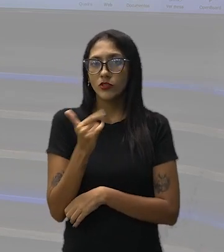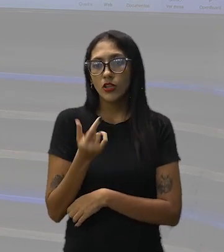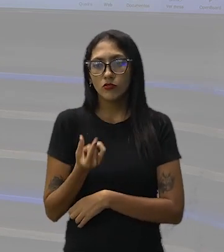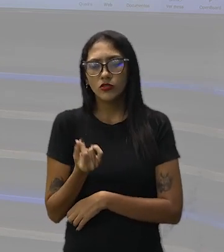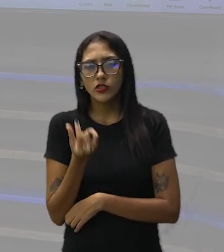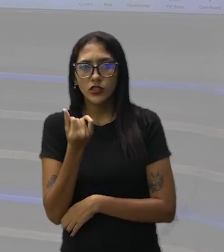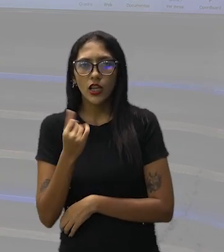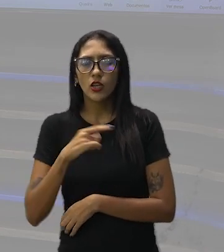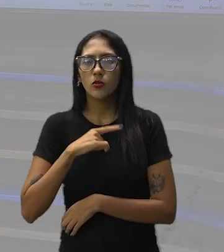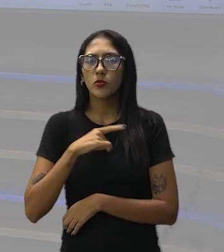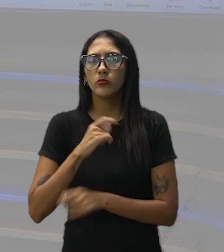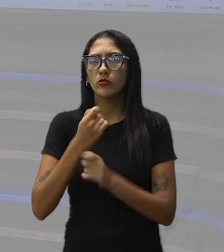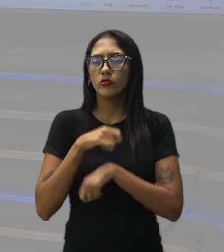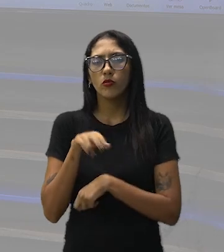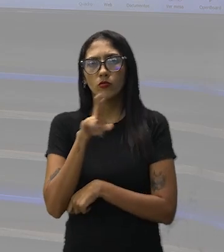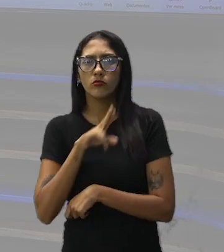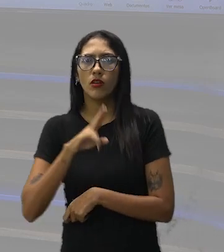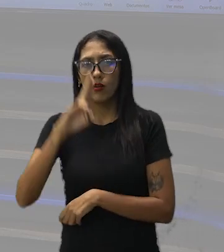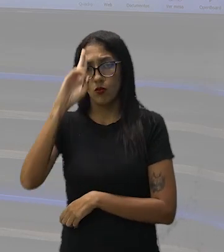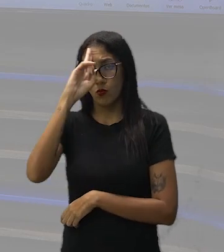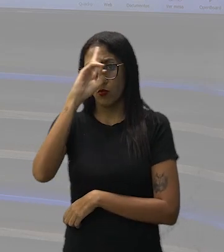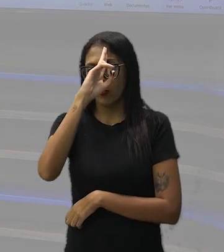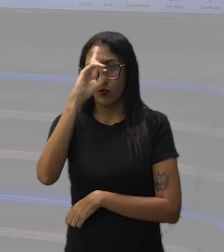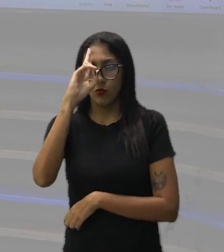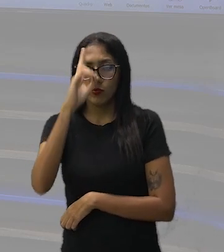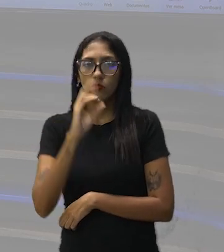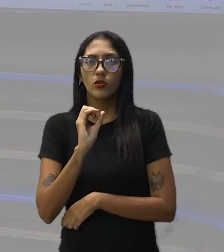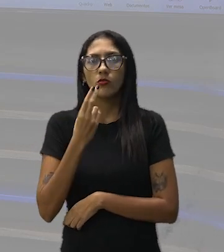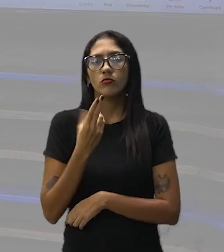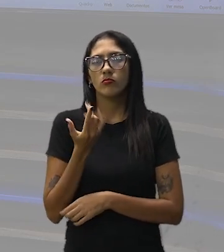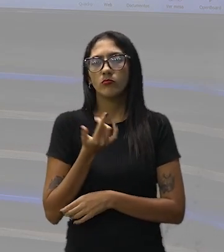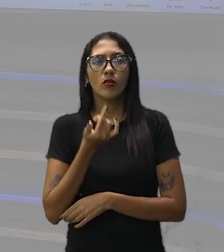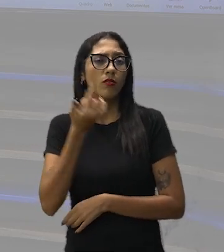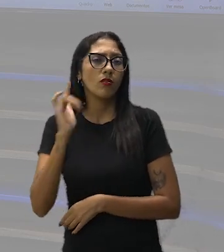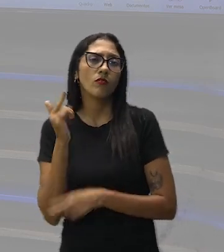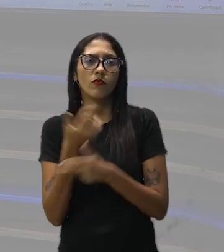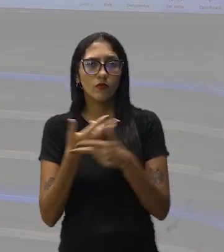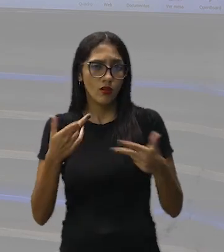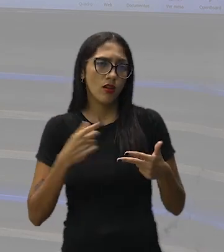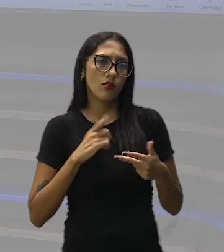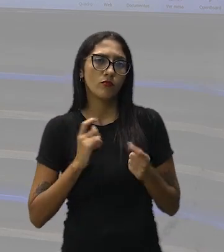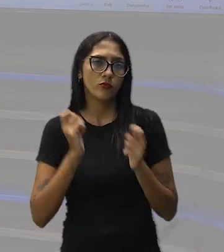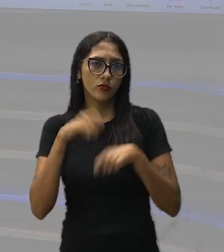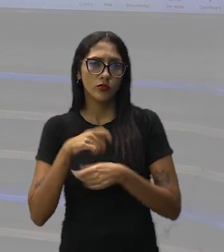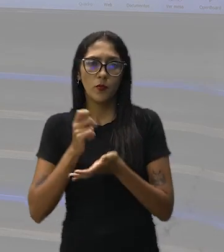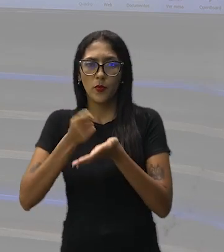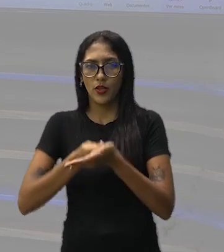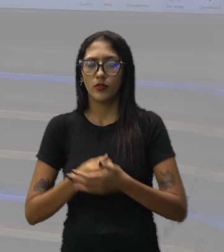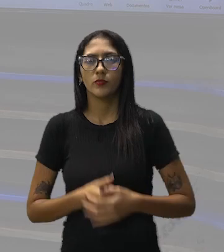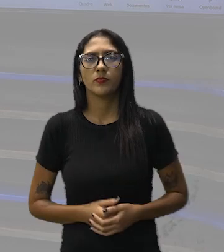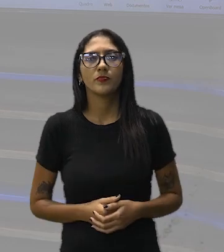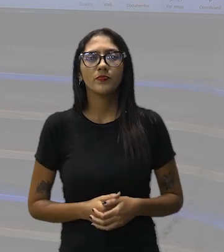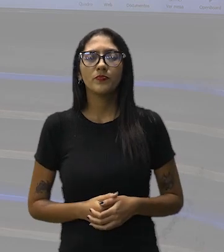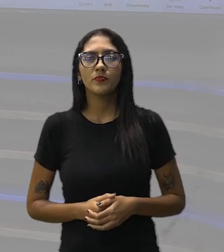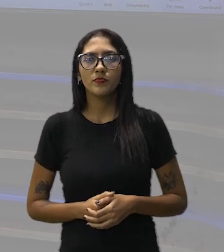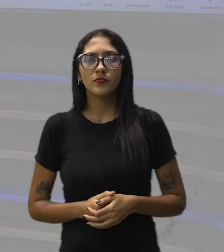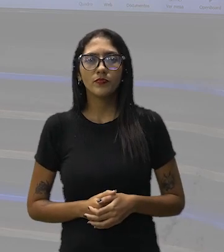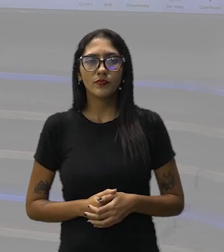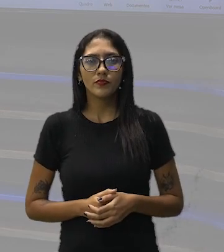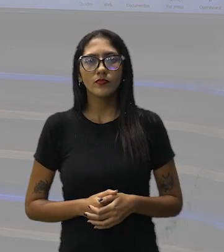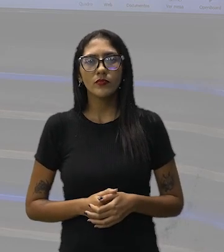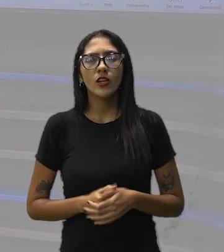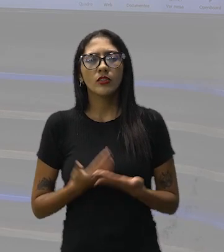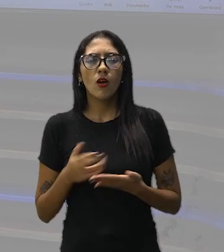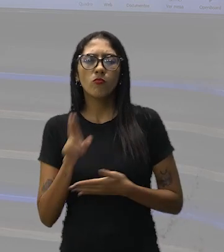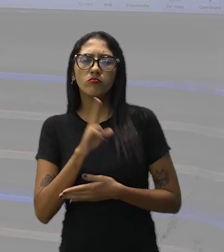suficiente para gastar com Uber ou qualquer outro tipo de transporte pago, tá bom? Então, a redução do